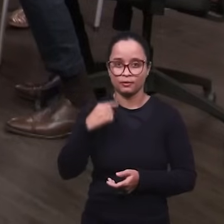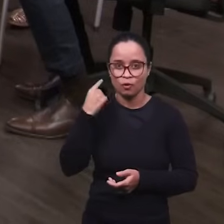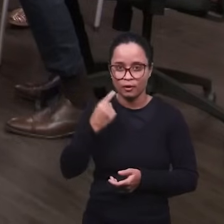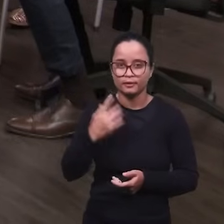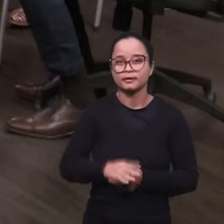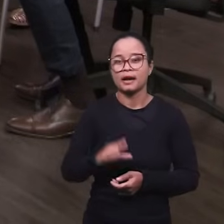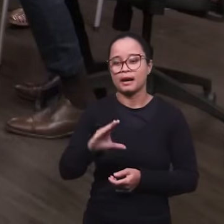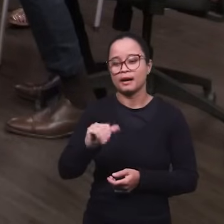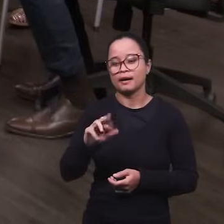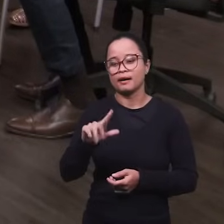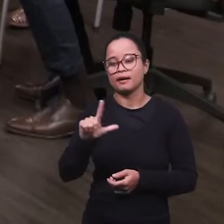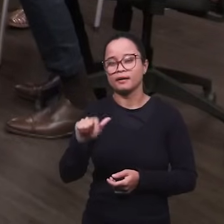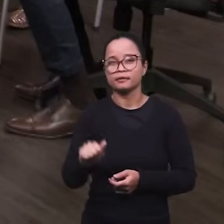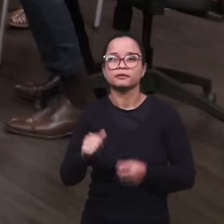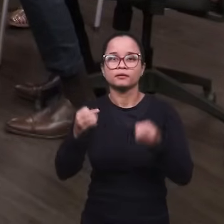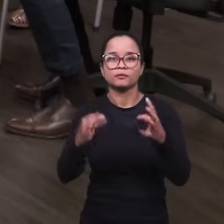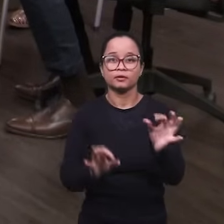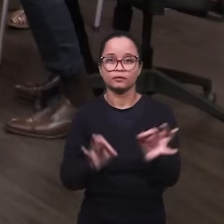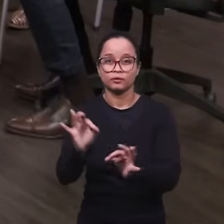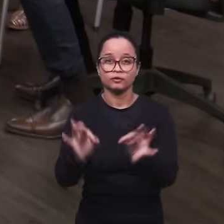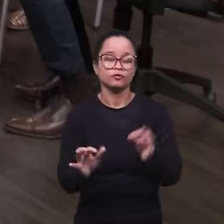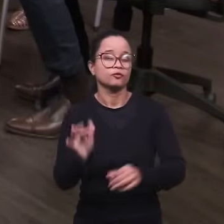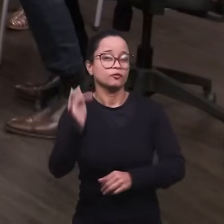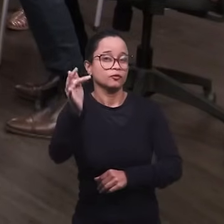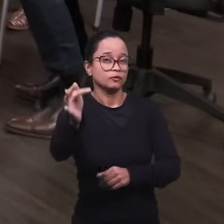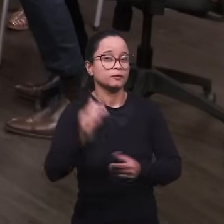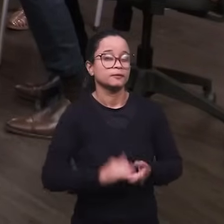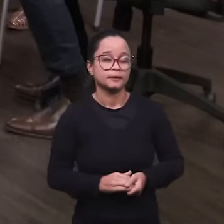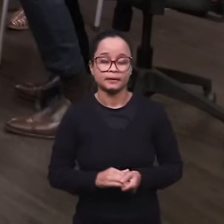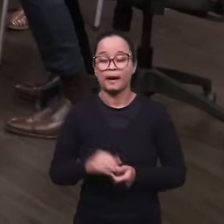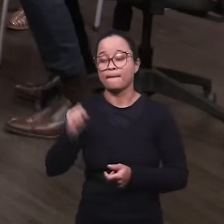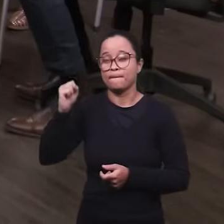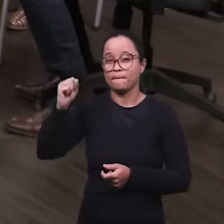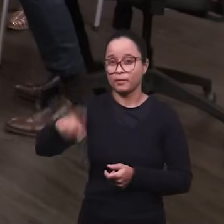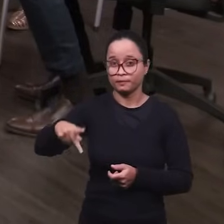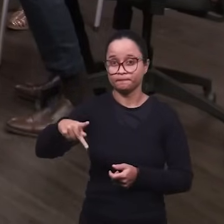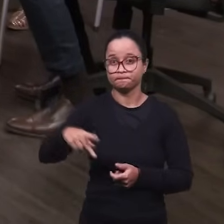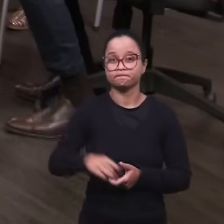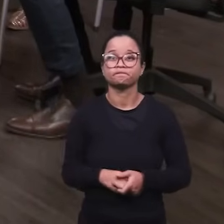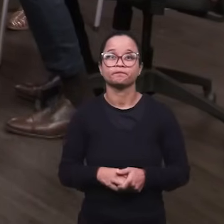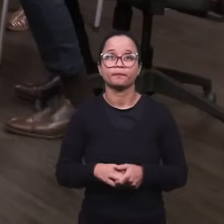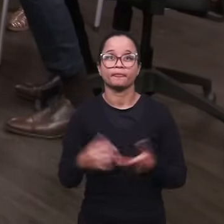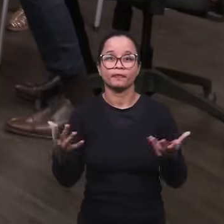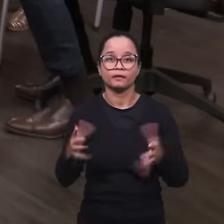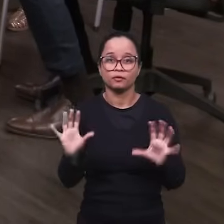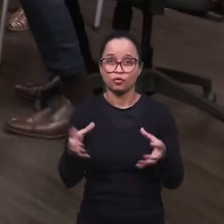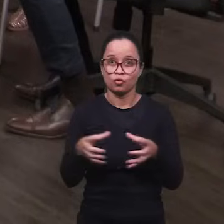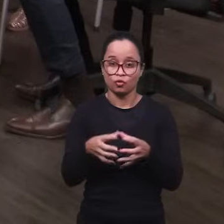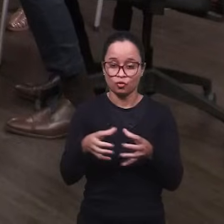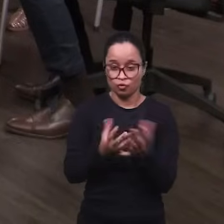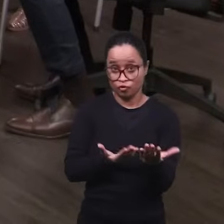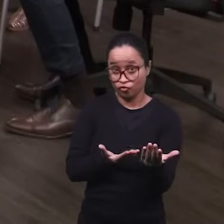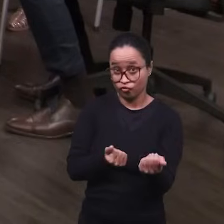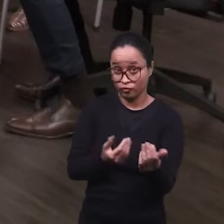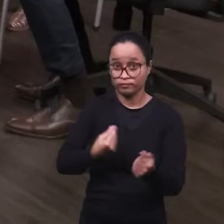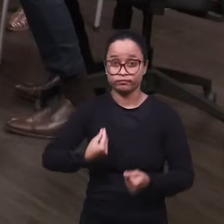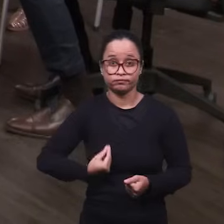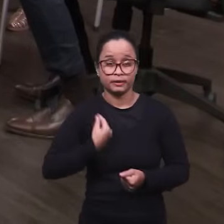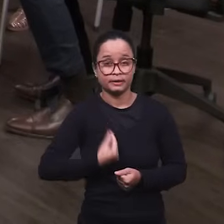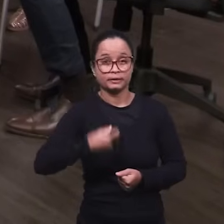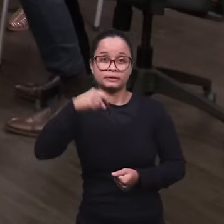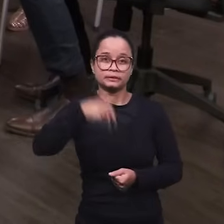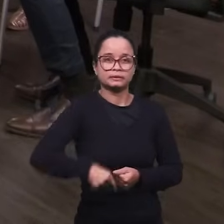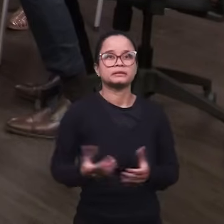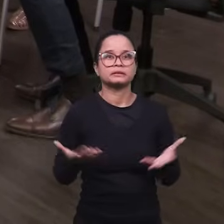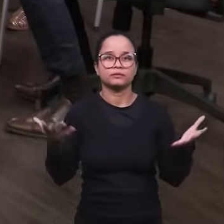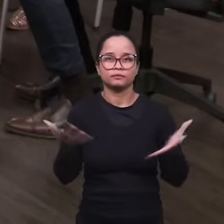Kenny, que está falando sobre planejamento para o futuro, planejamento de aposentadoria. E nós temos um grupo de jovens aqui que está